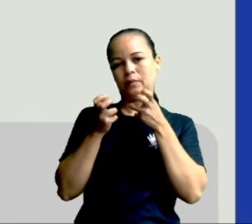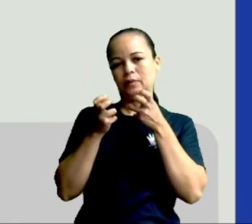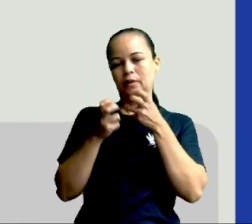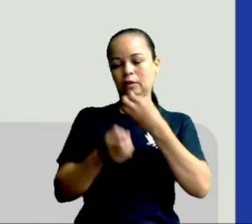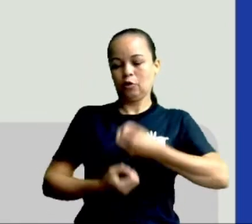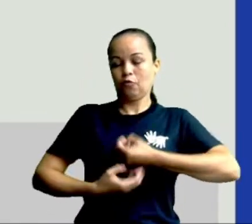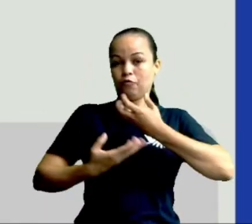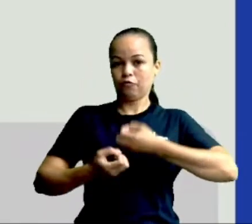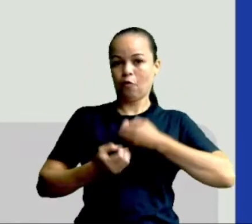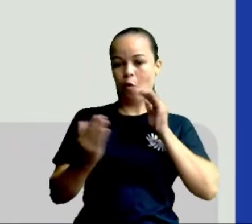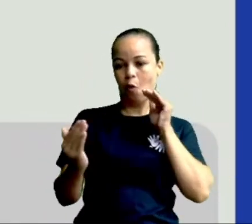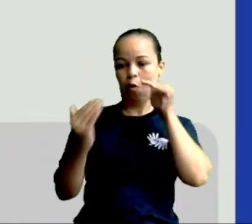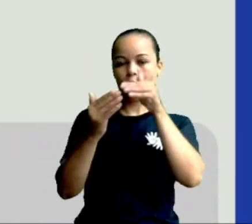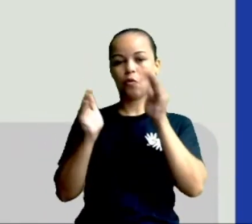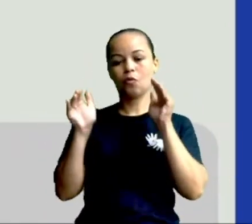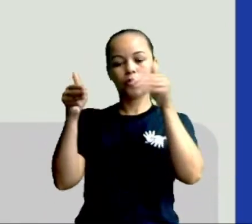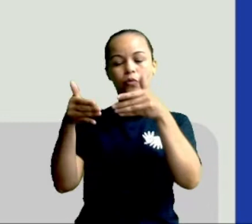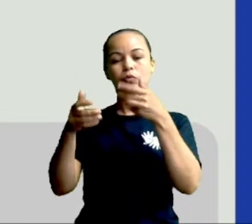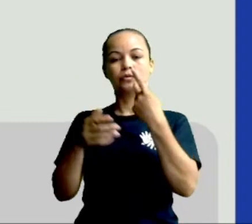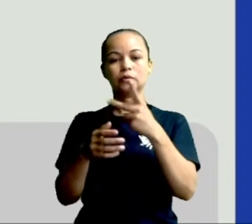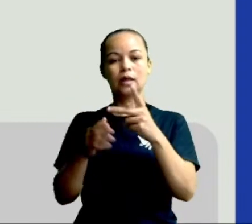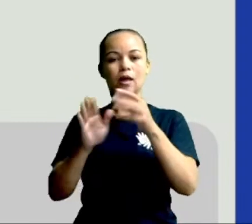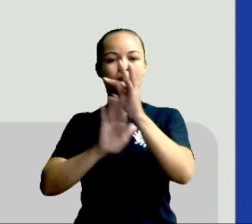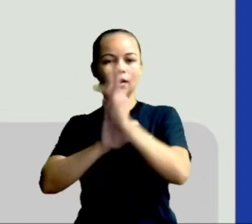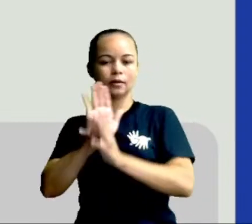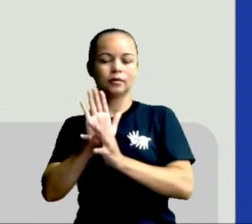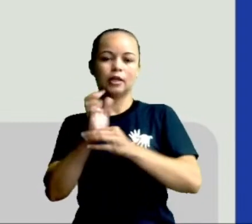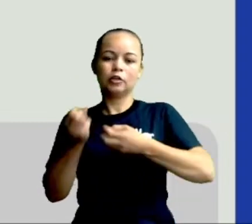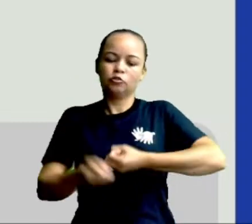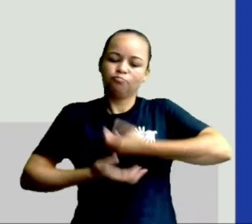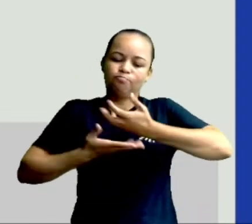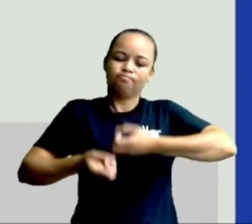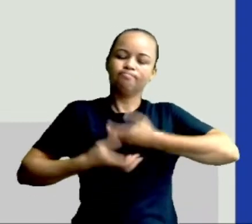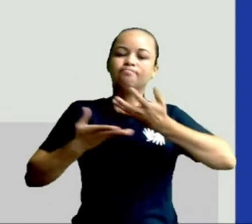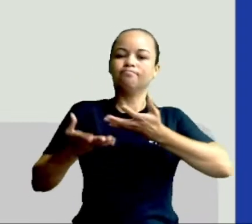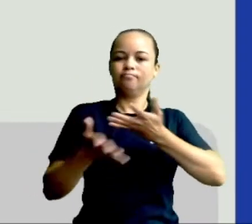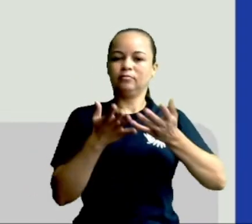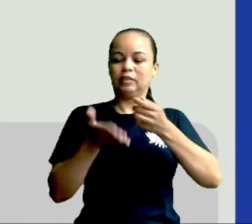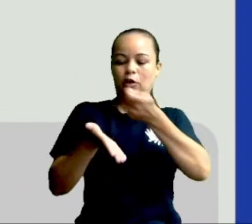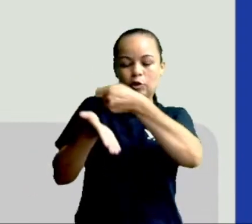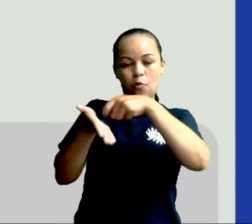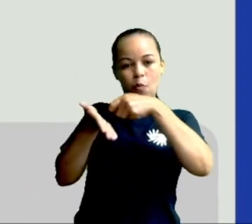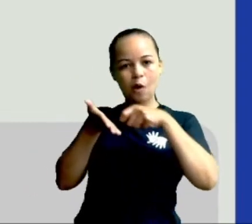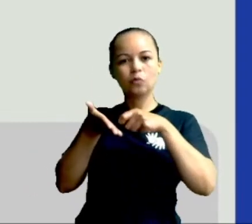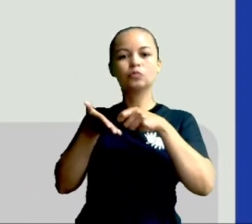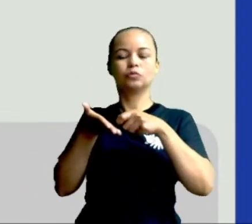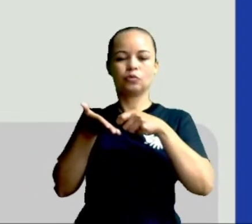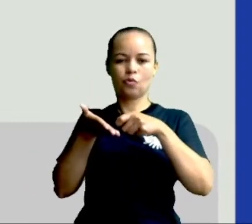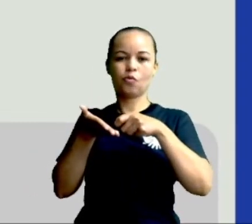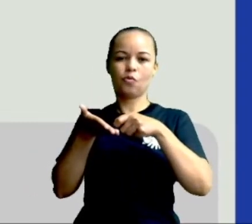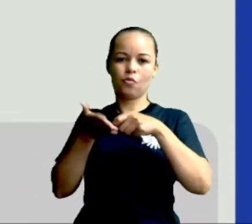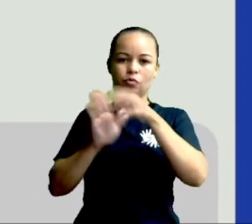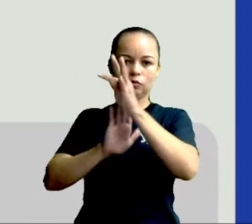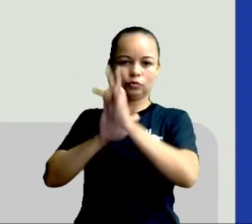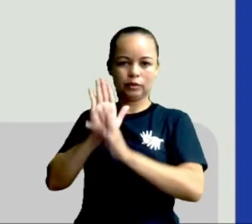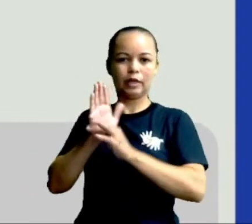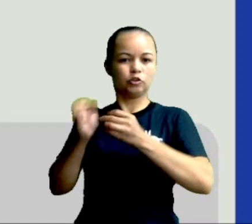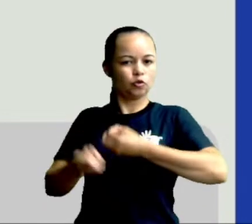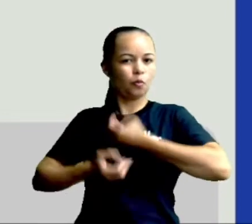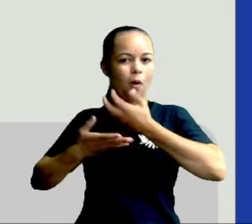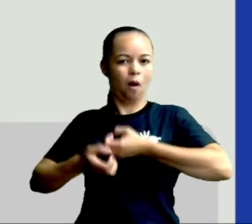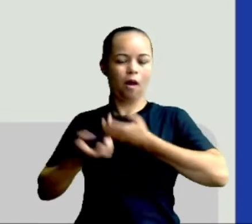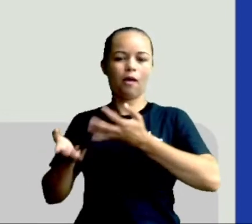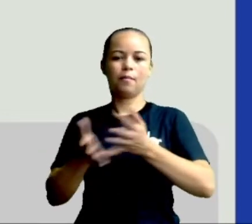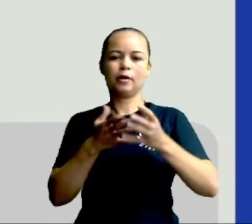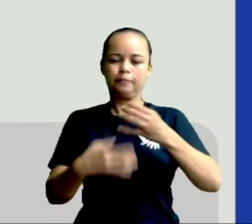foco desse texto é simplesmente expressar aquilo que o autor do texto, ou seja, aquilo que o autor do poema